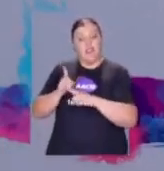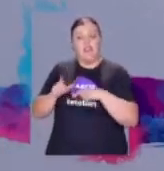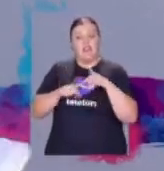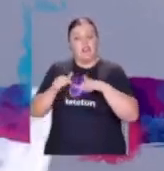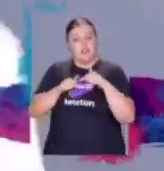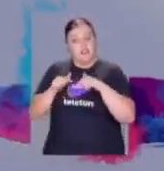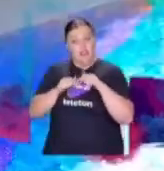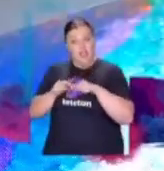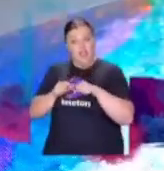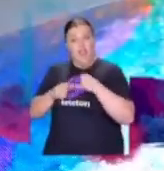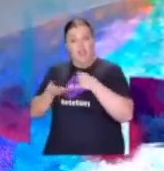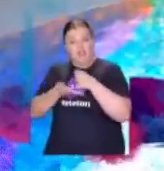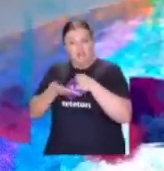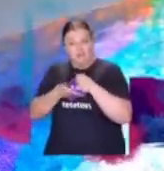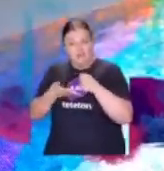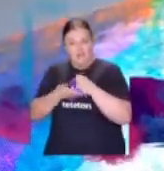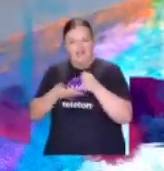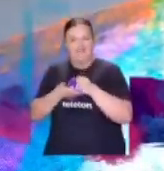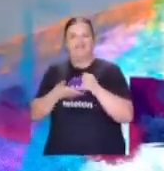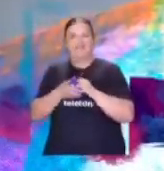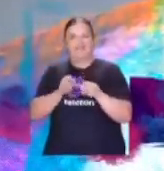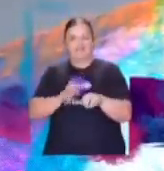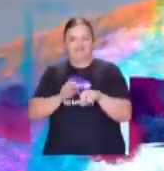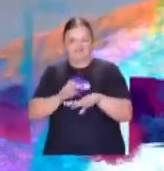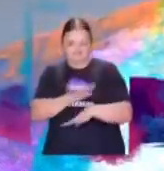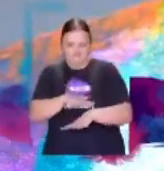muito bem-vindos!